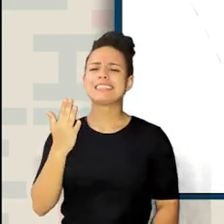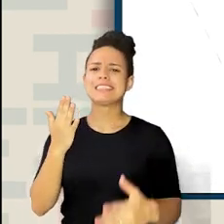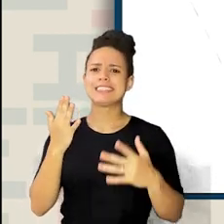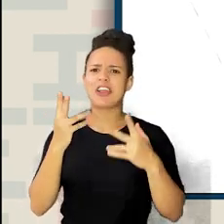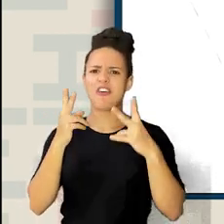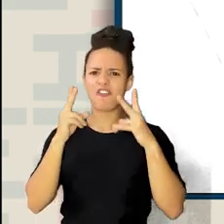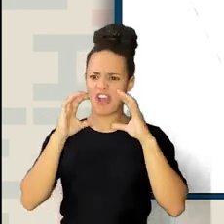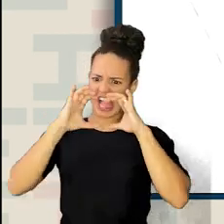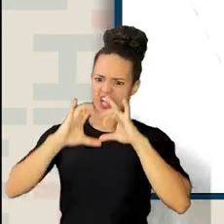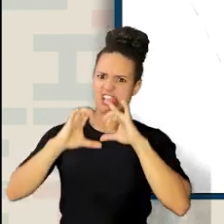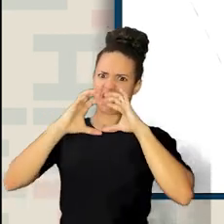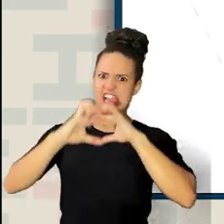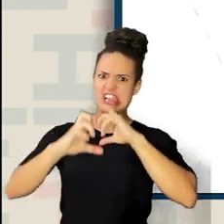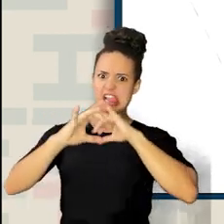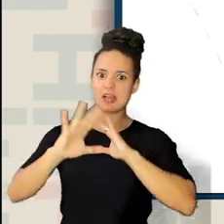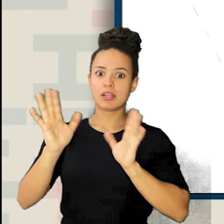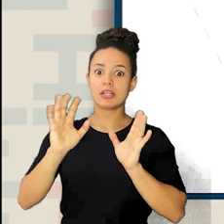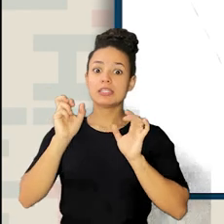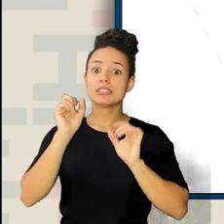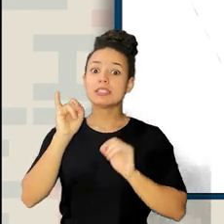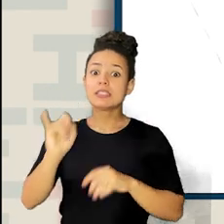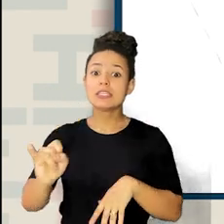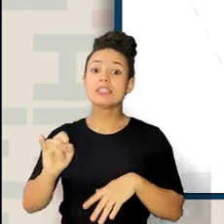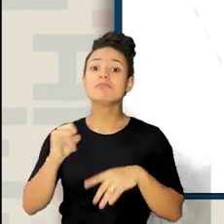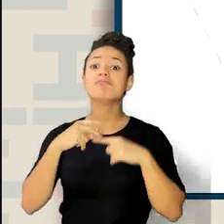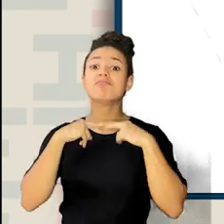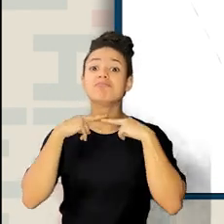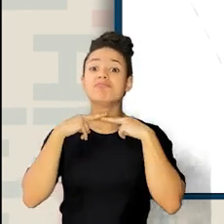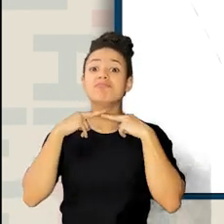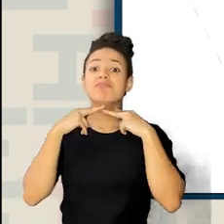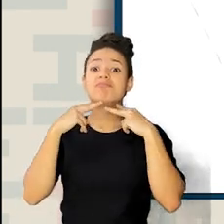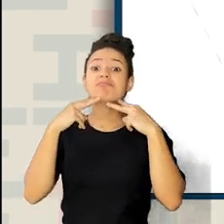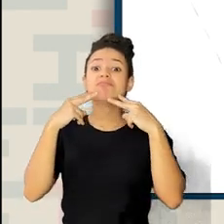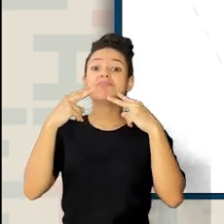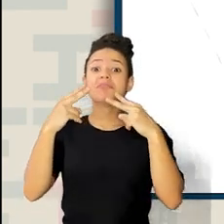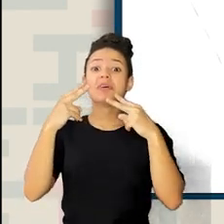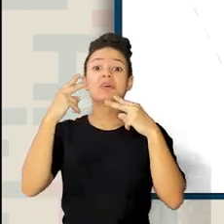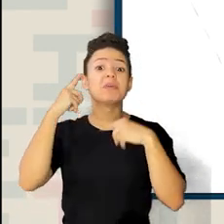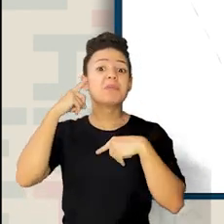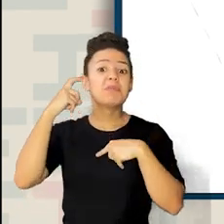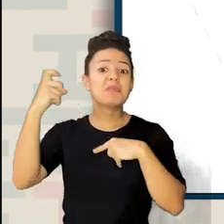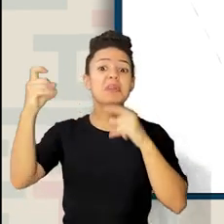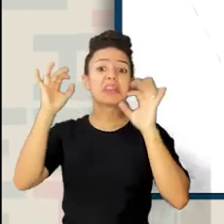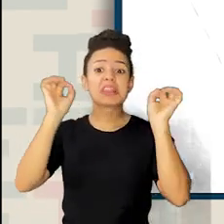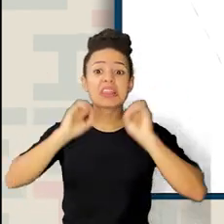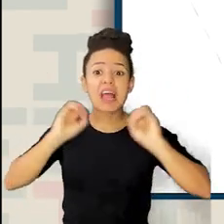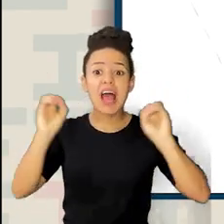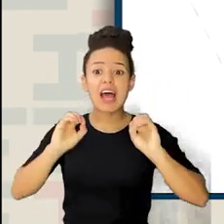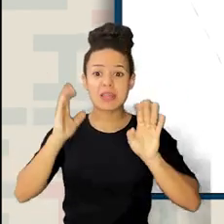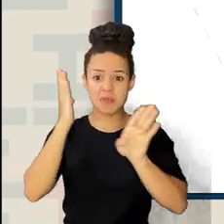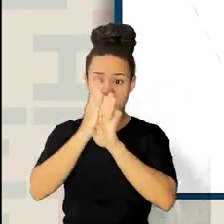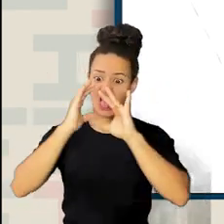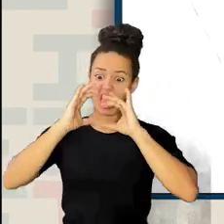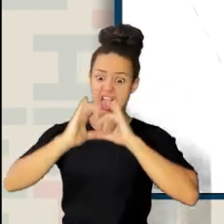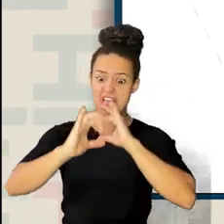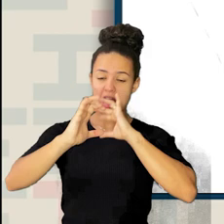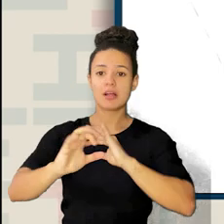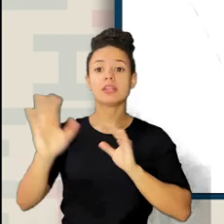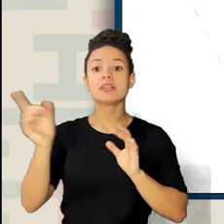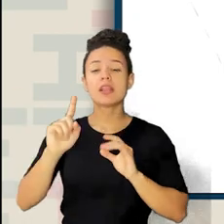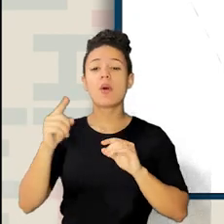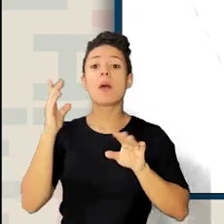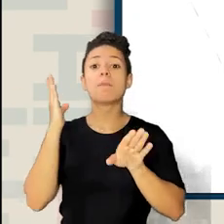nos dedos. Se o som não está saindo, gente, não é porque você não está botando força no dedo, é porque o seu dedo não está